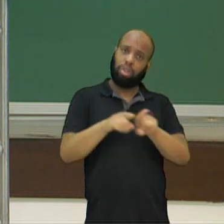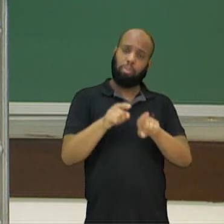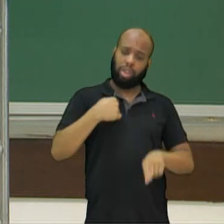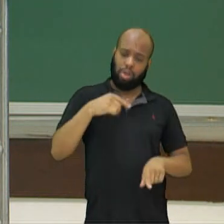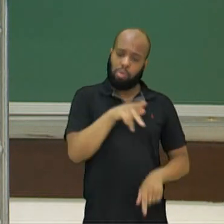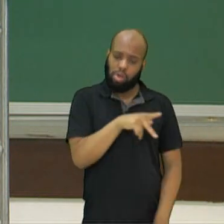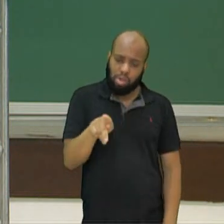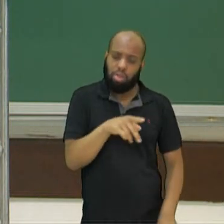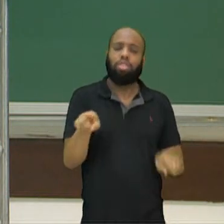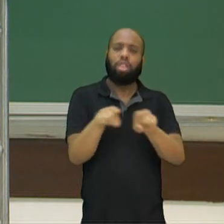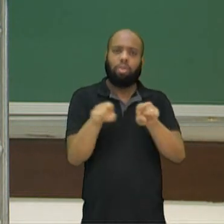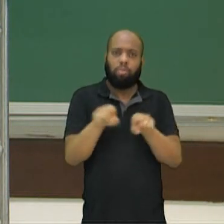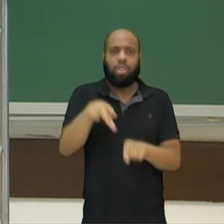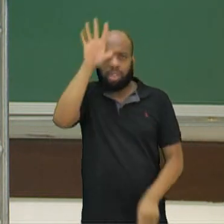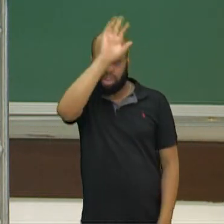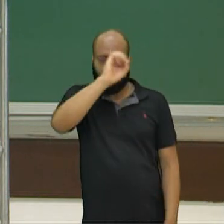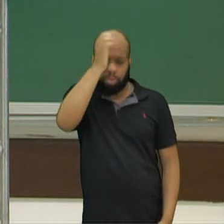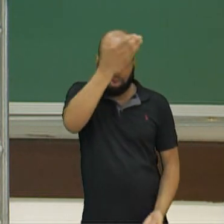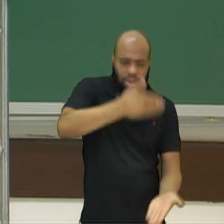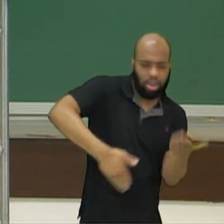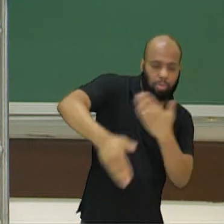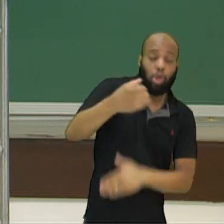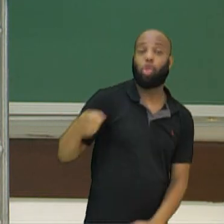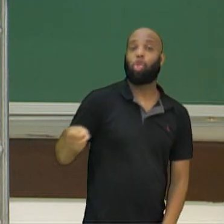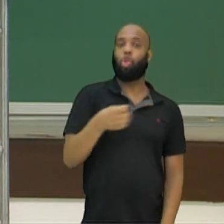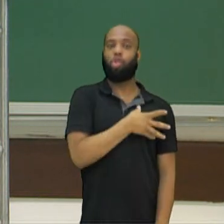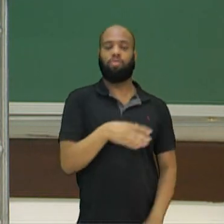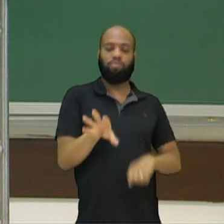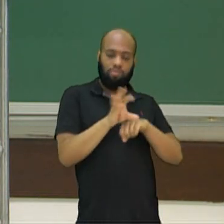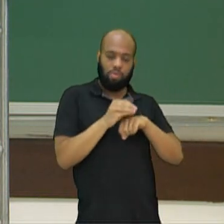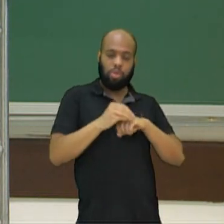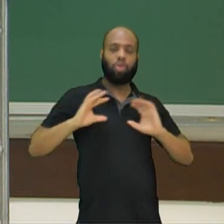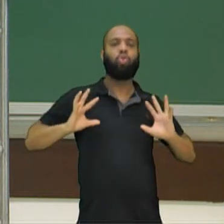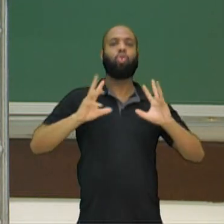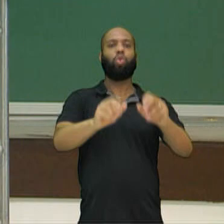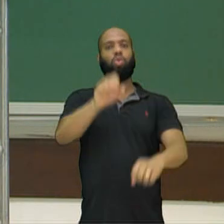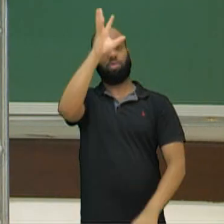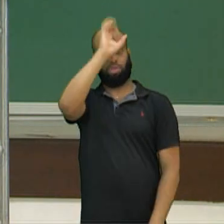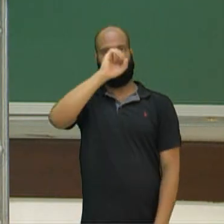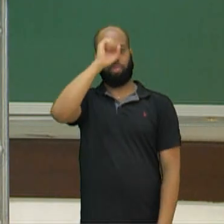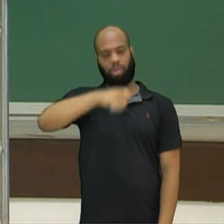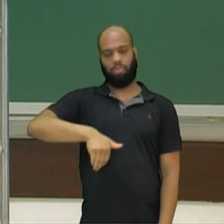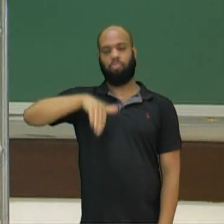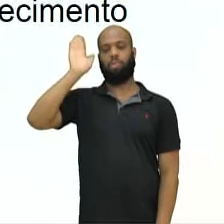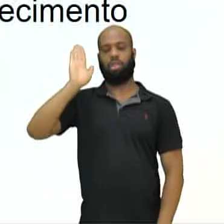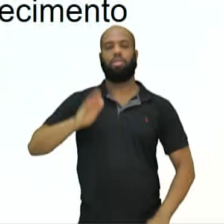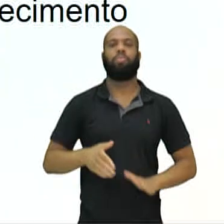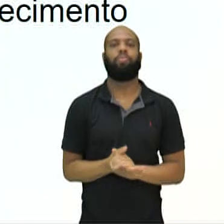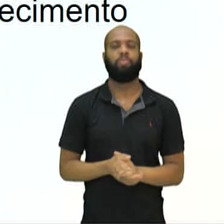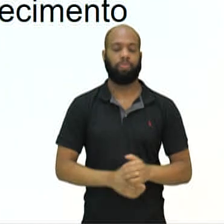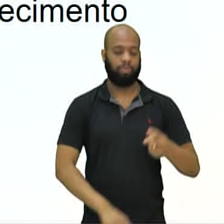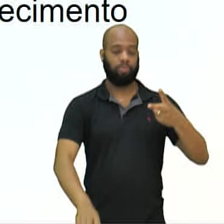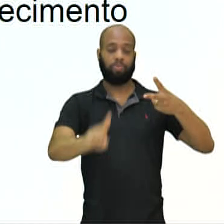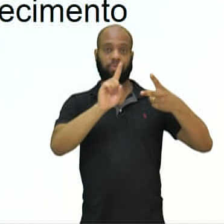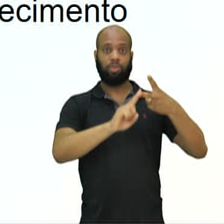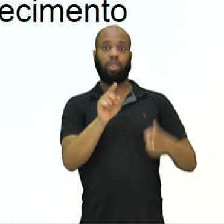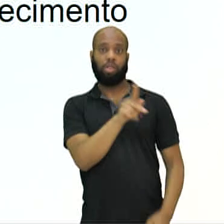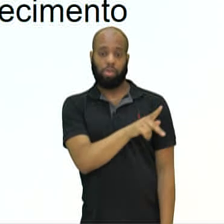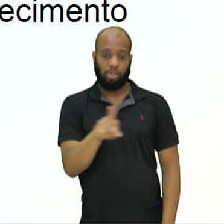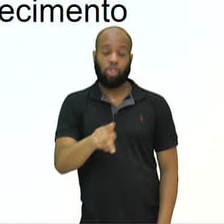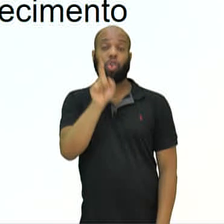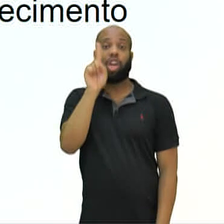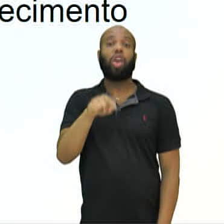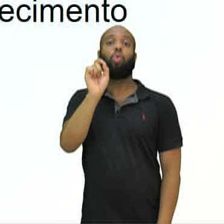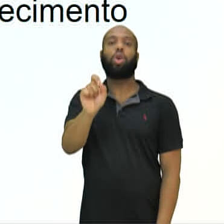essa interação forma um novo conhecimento onde todos aprendem mais. 2. Professor como